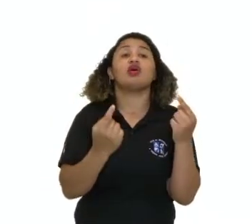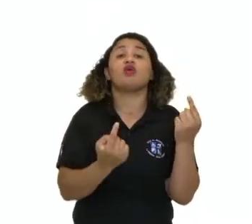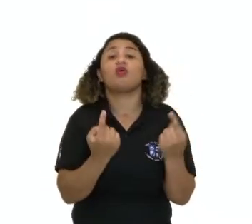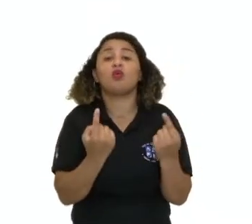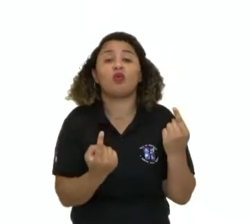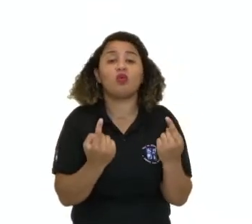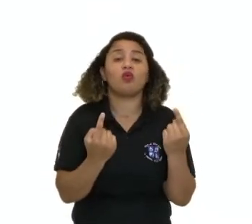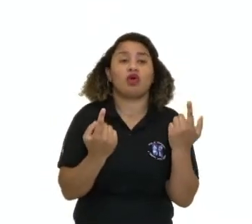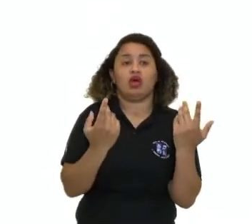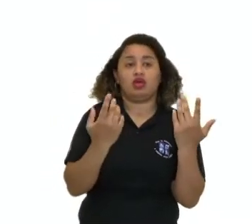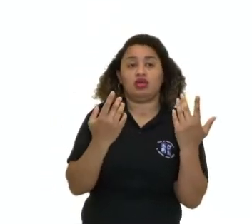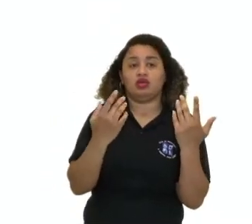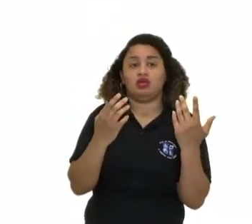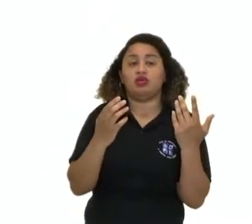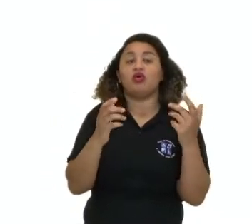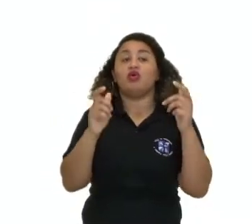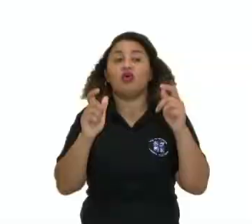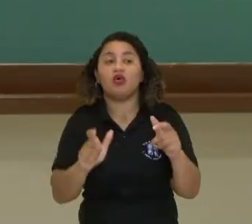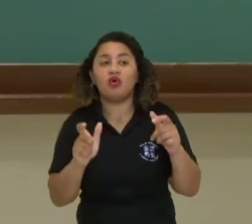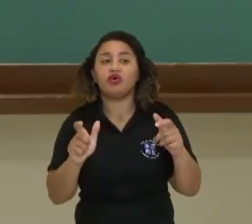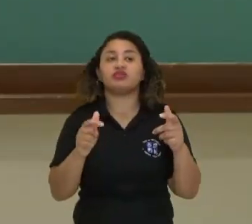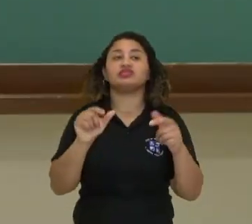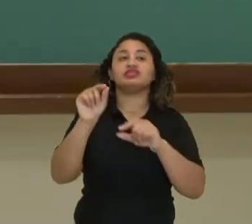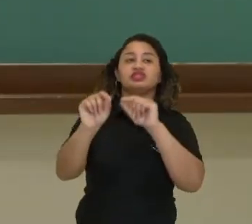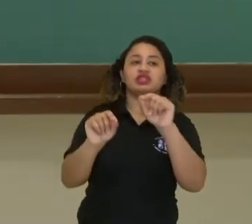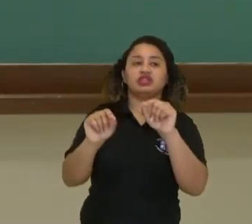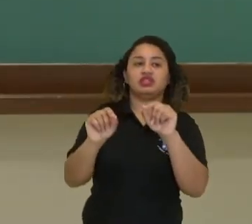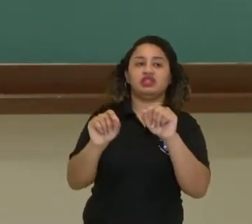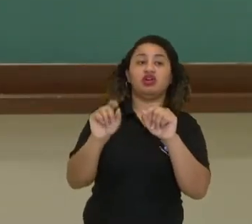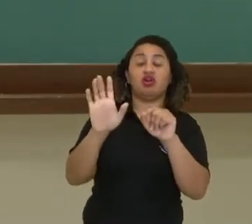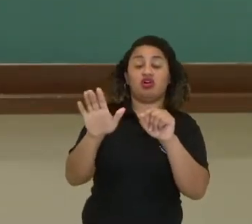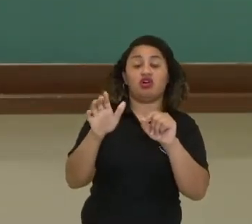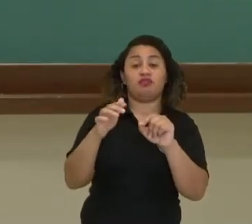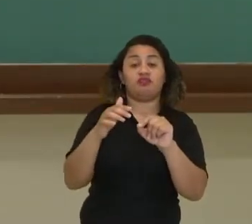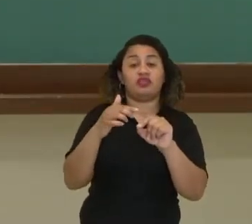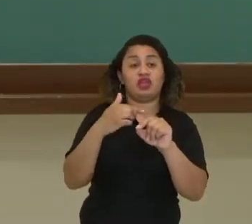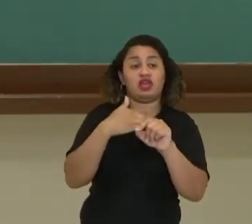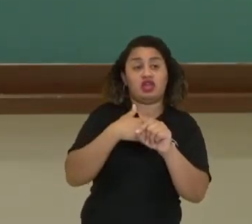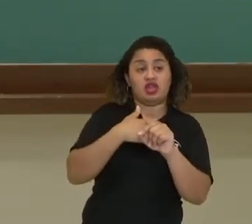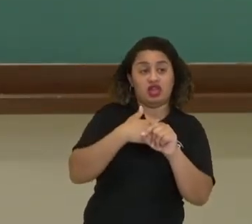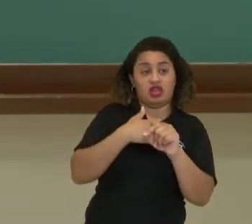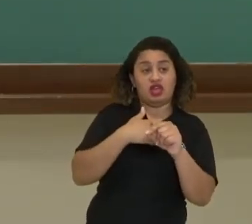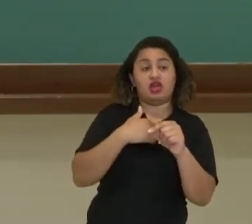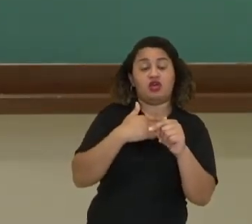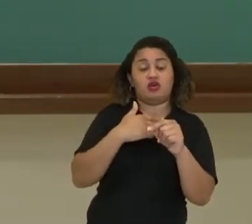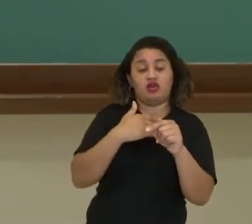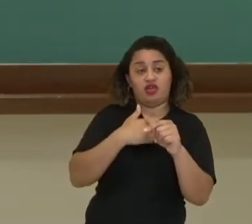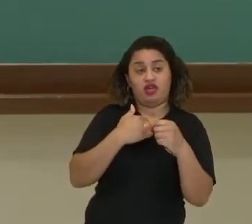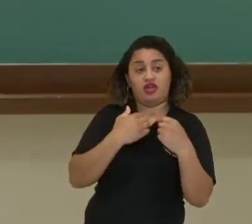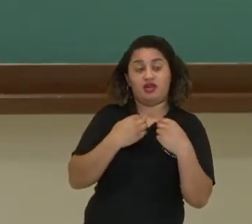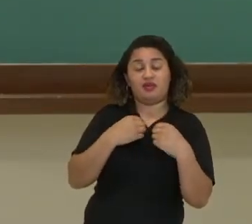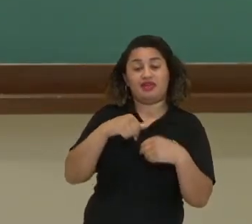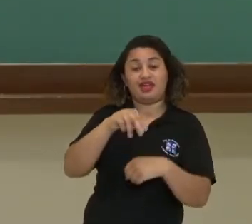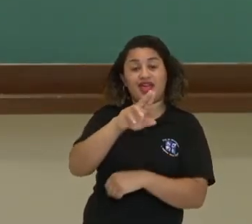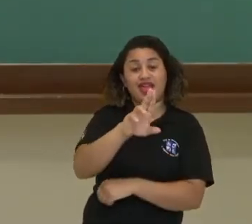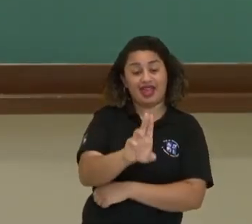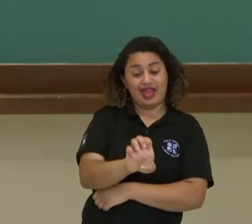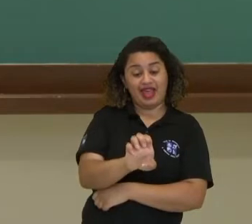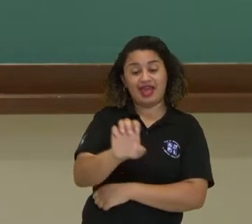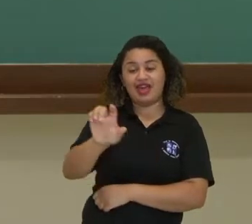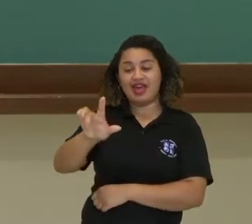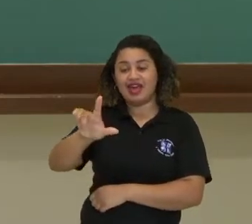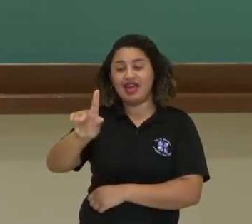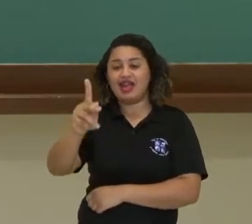vai se dizer fui eu que dei não fui eu que líder por quê Porque o que chama pronome